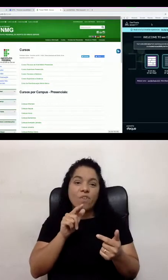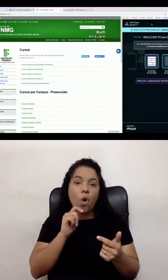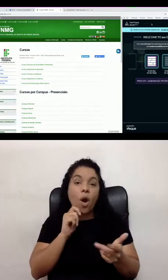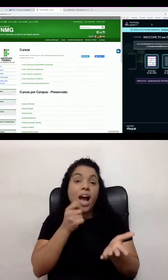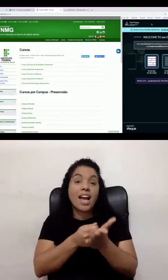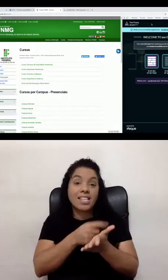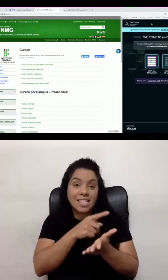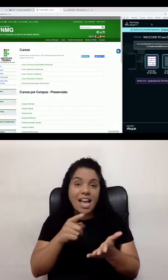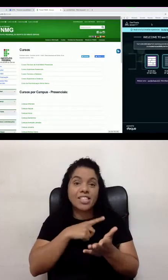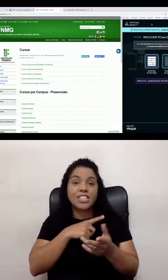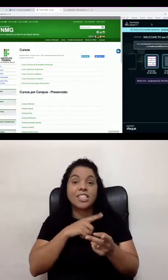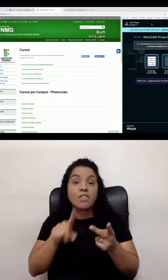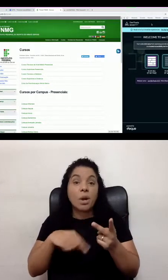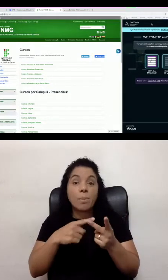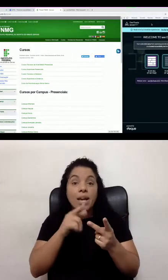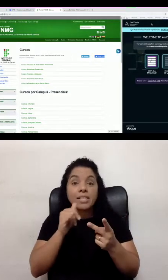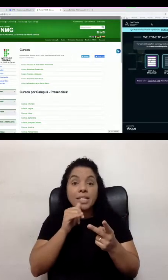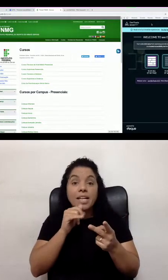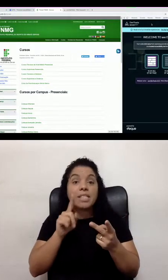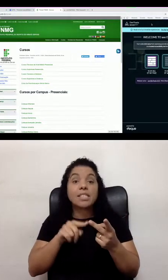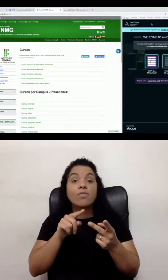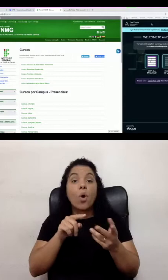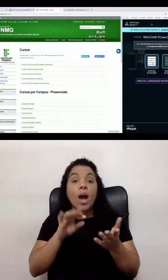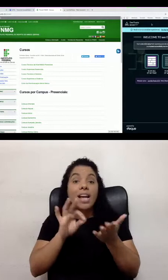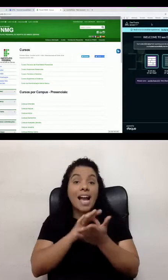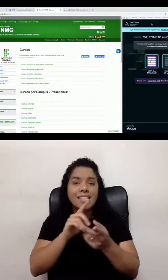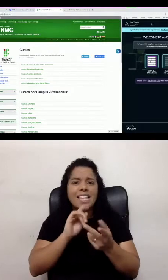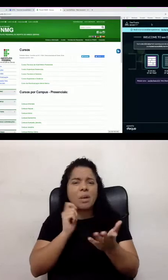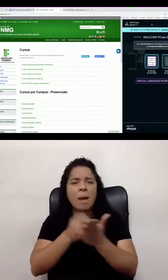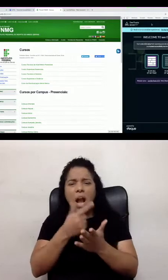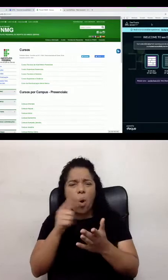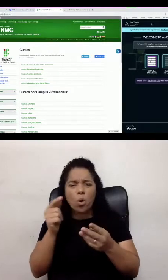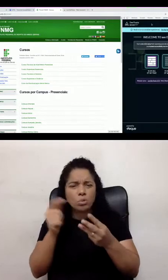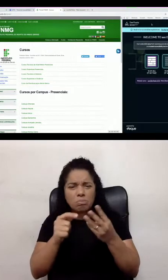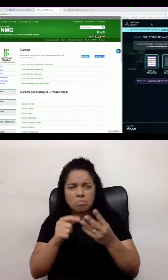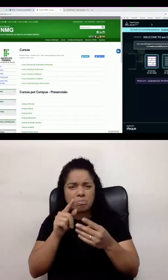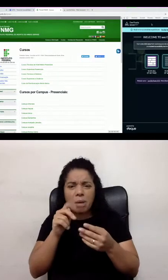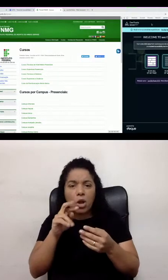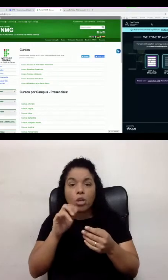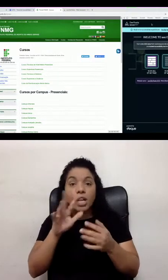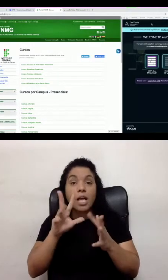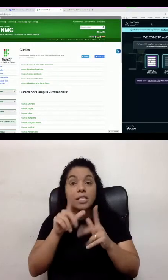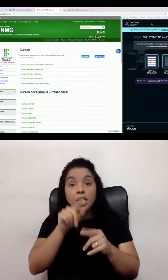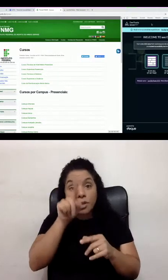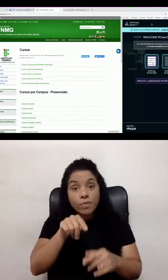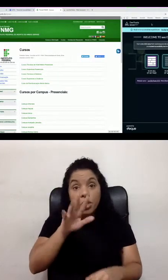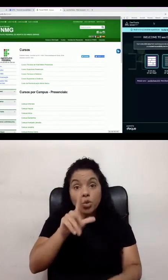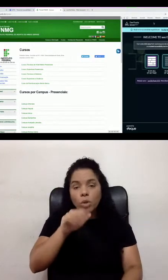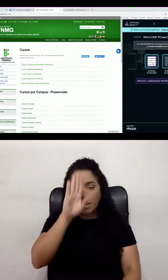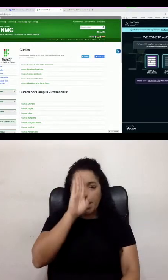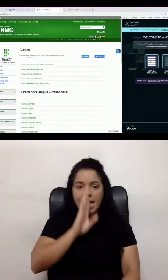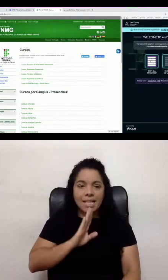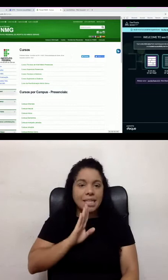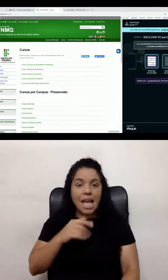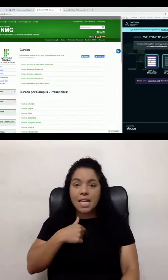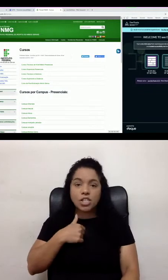deles e tem muito mais coisa ainda se você pagar o outro pacote lá, tá? Mas aqui, ó, totalmente gratuito,